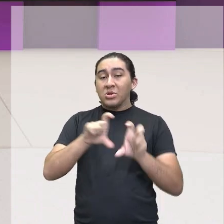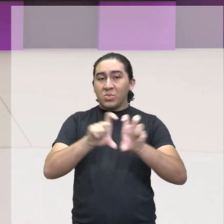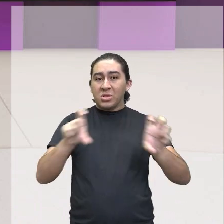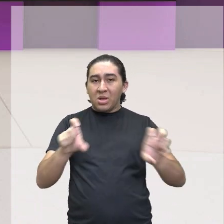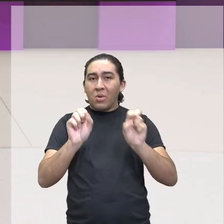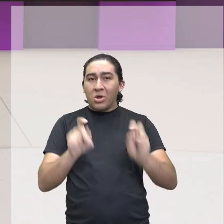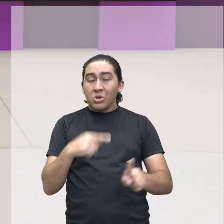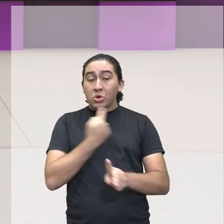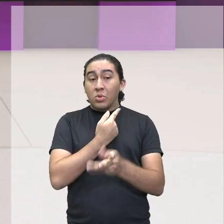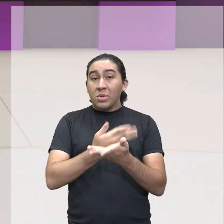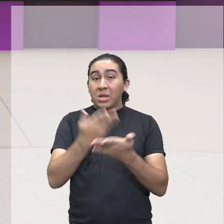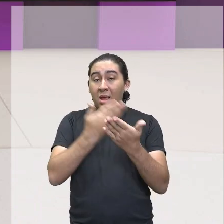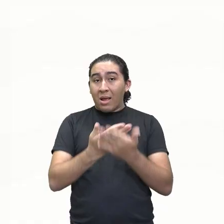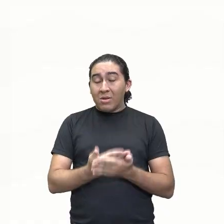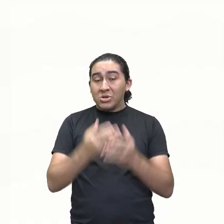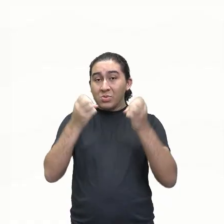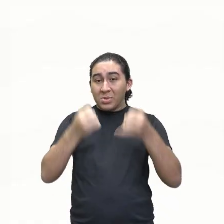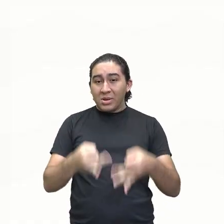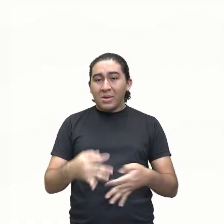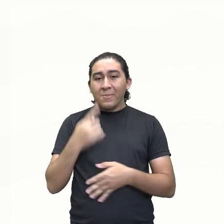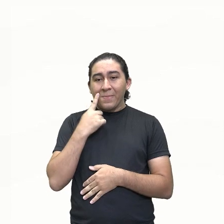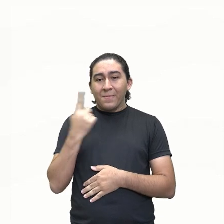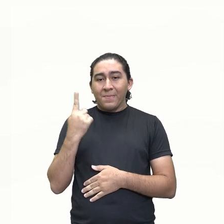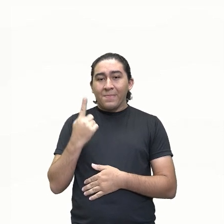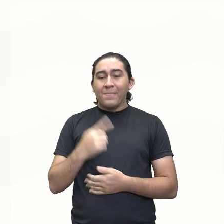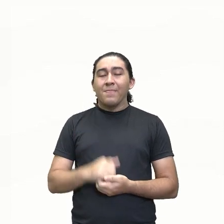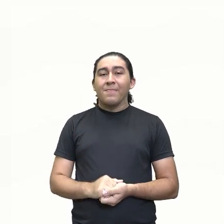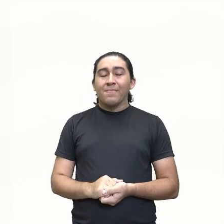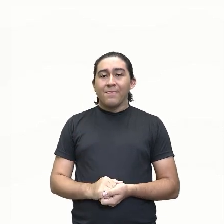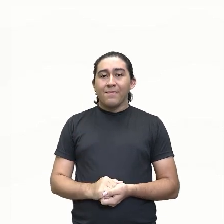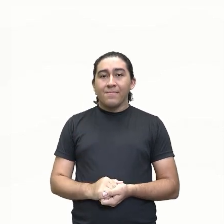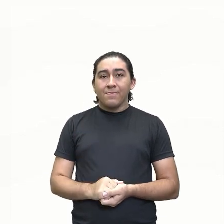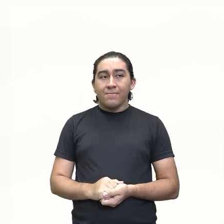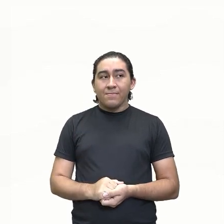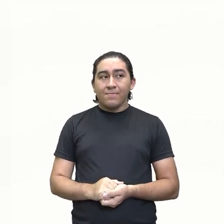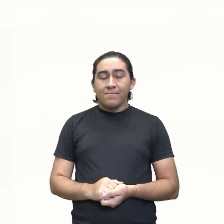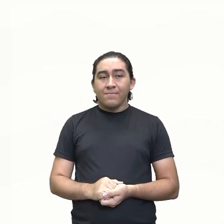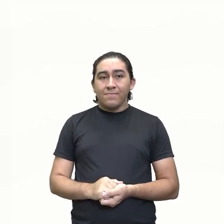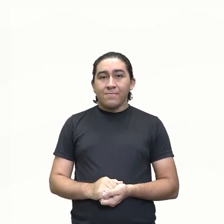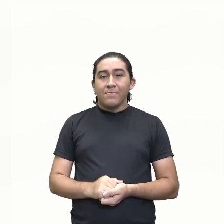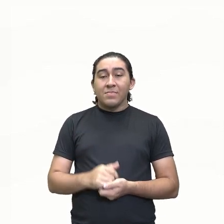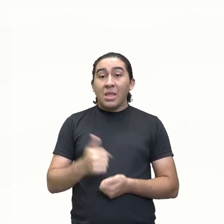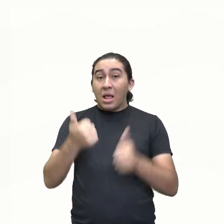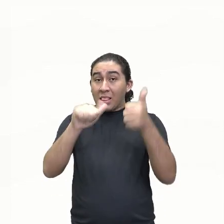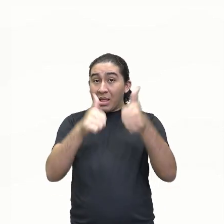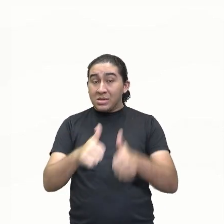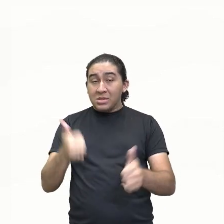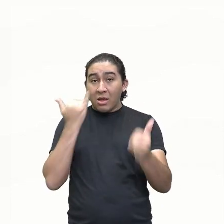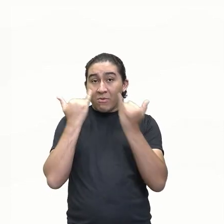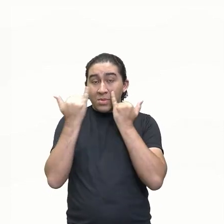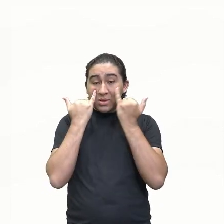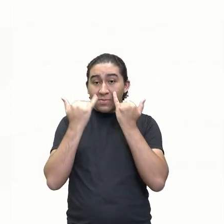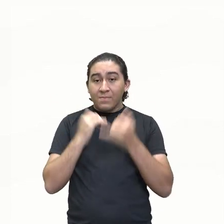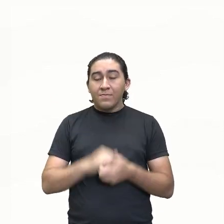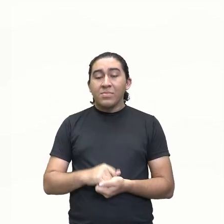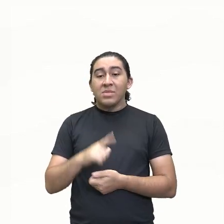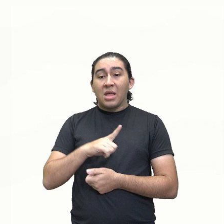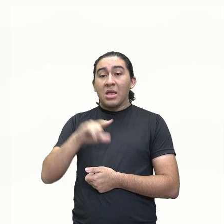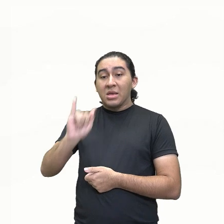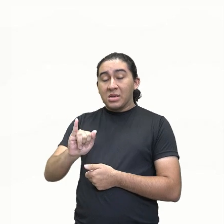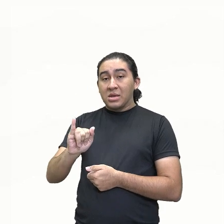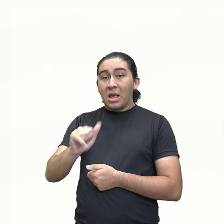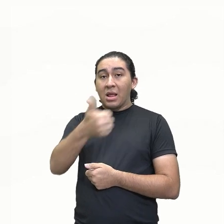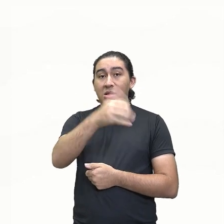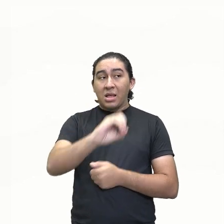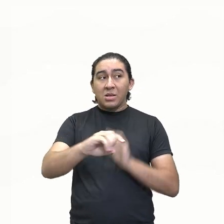Que nós começamos a aula. Vamos então à nossa cartela? Observem aí que nós temos os dados. Temos o I, que é 10 elevado a